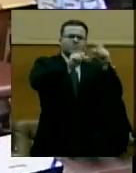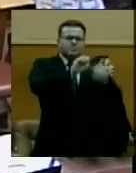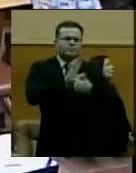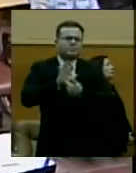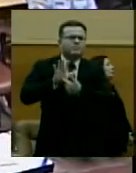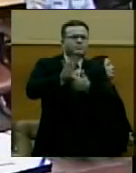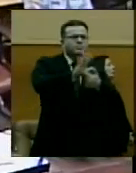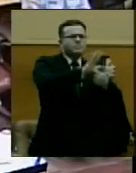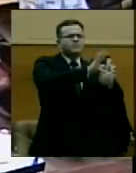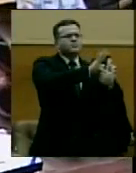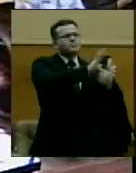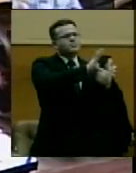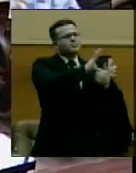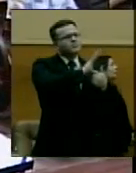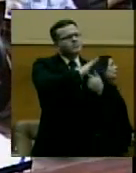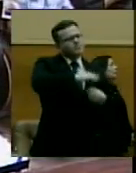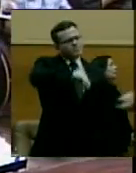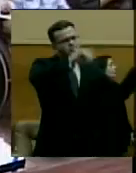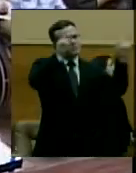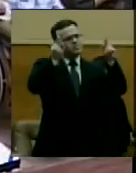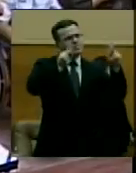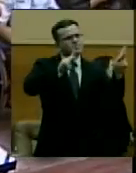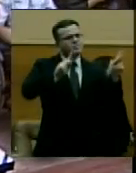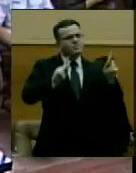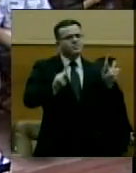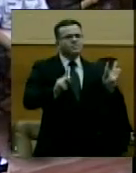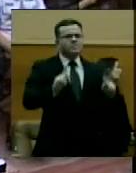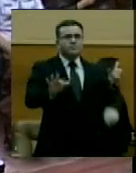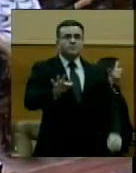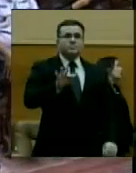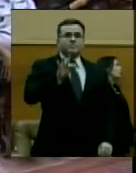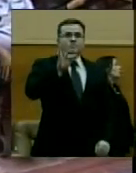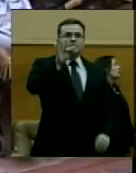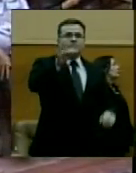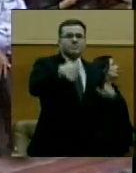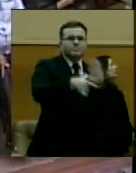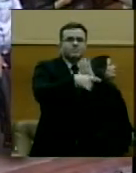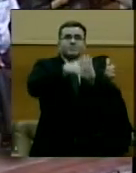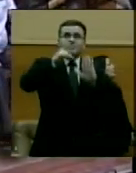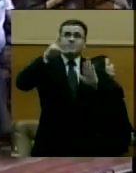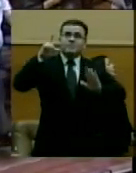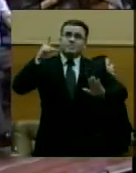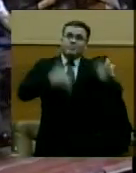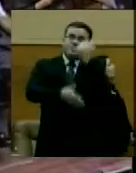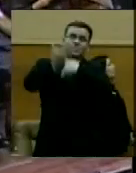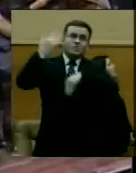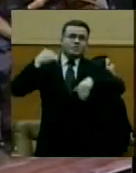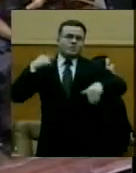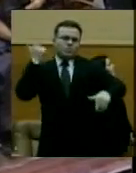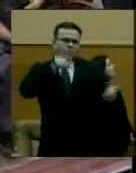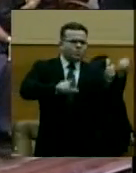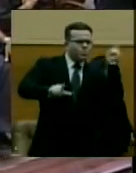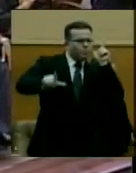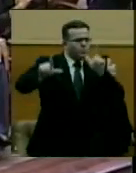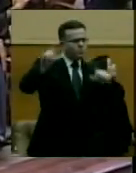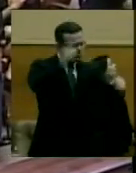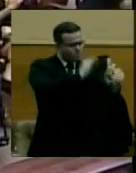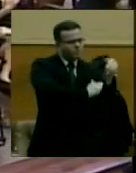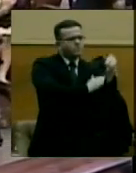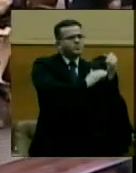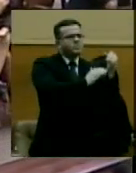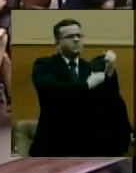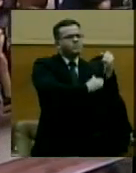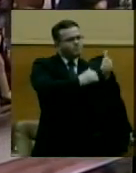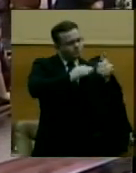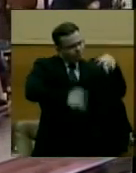Desde o verde ouro desta planta, mas outro mundo glória no passado. Mas